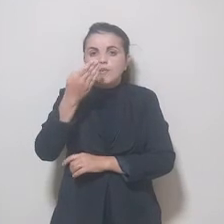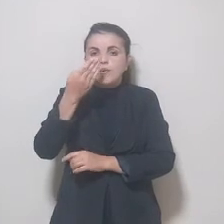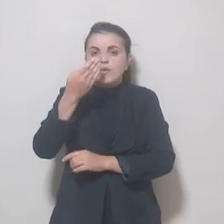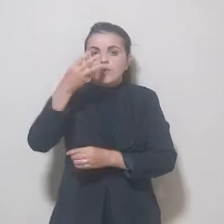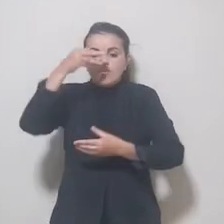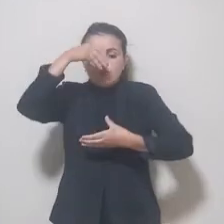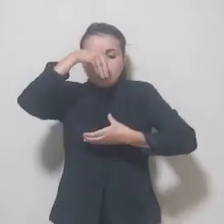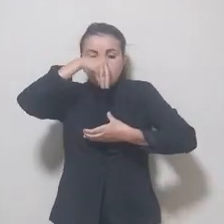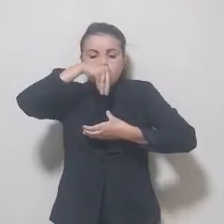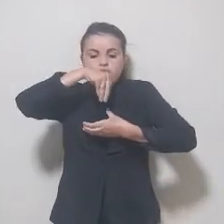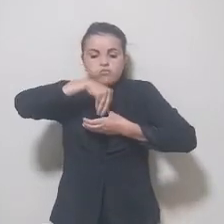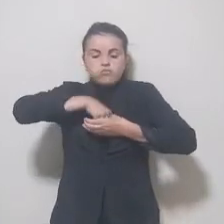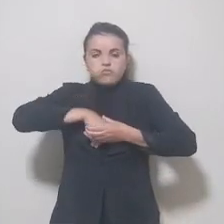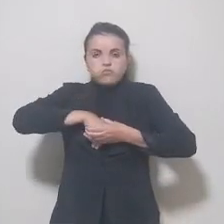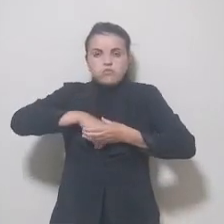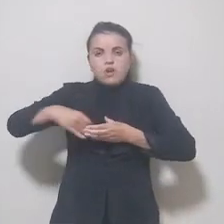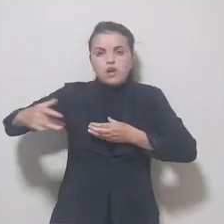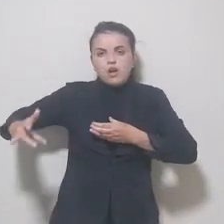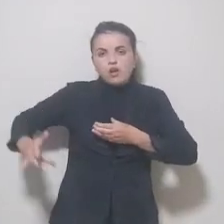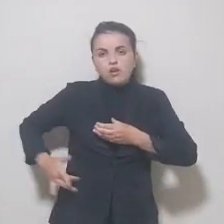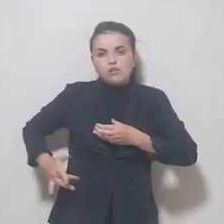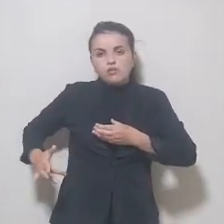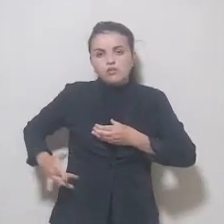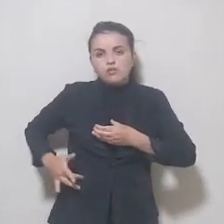glicogênio, armazena no nosso fígado,